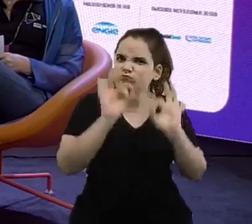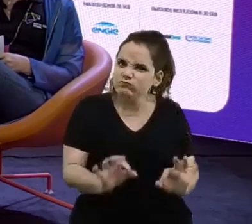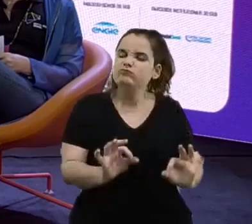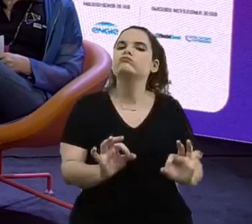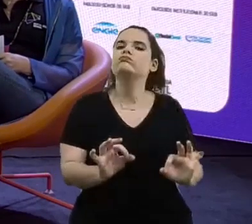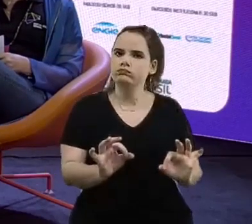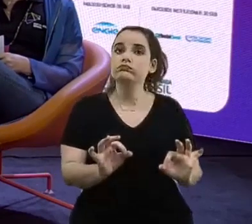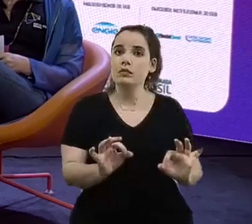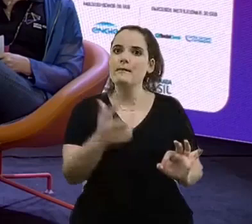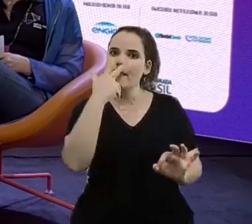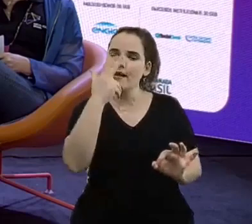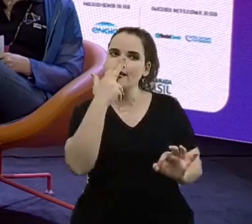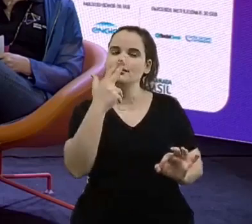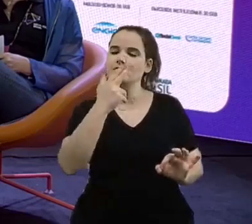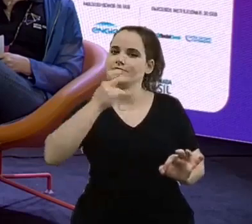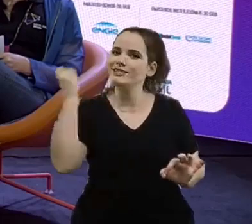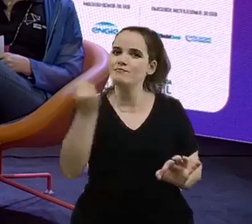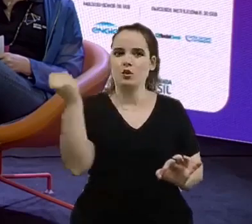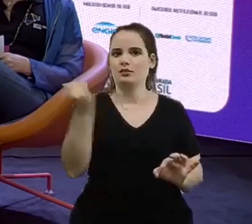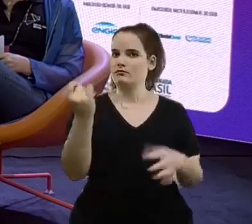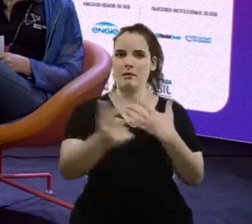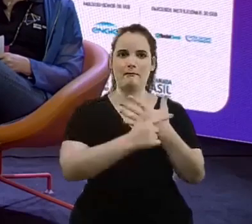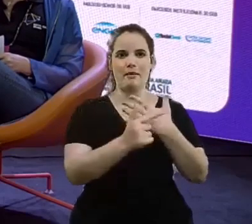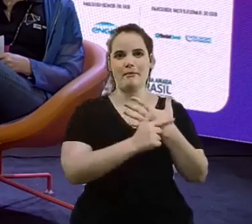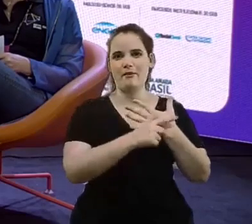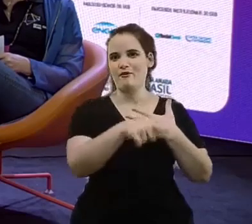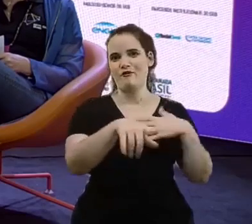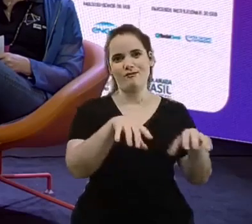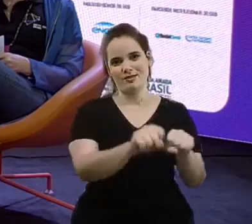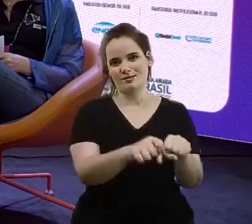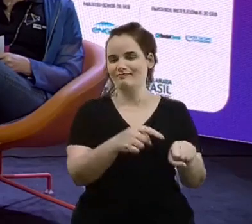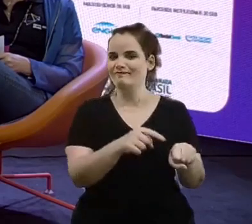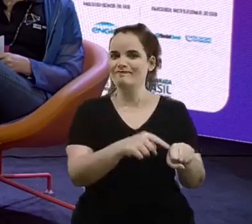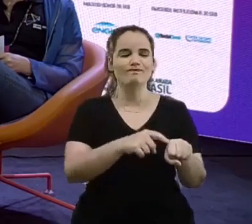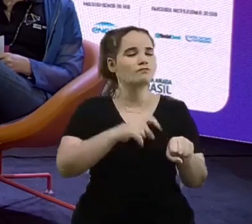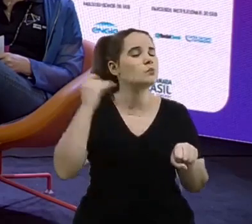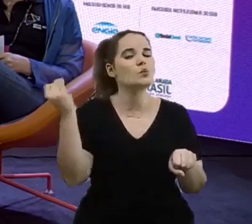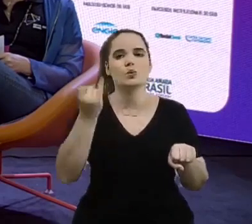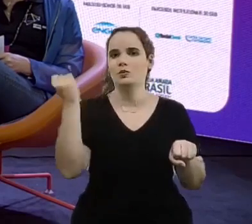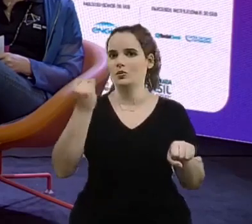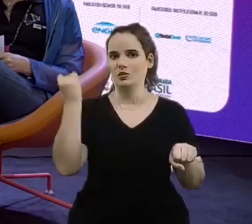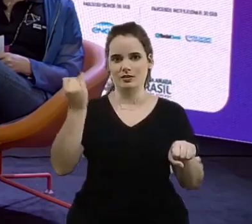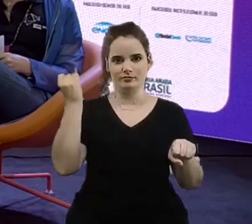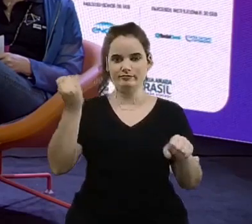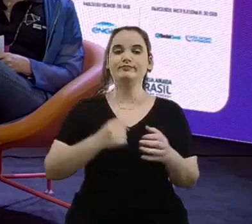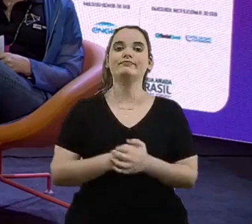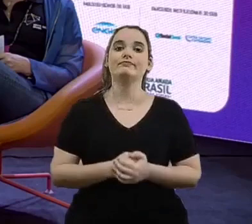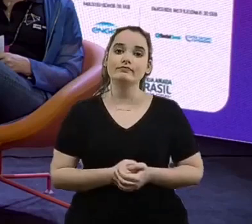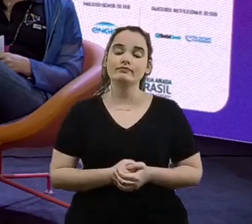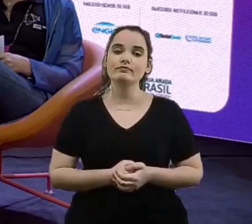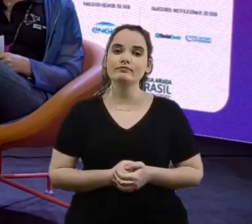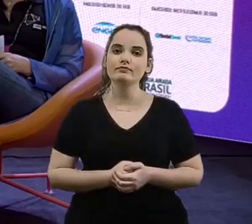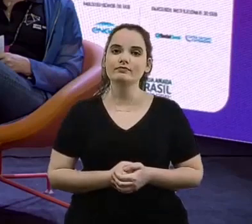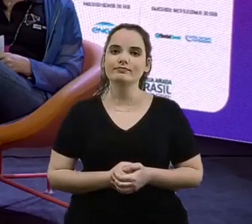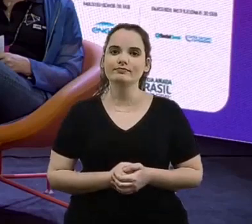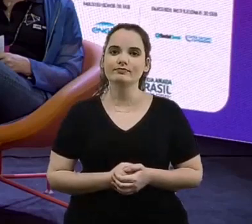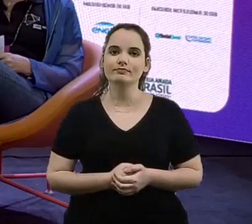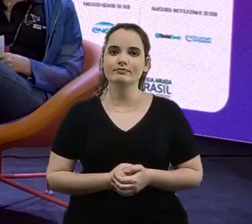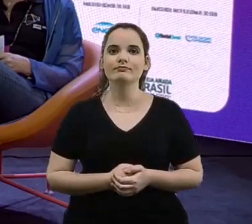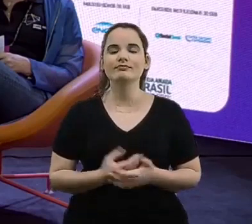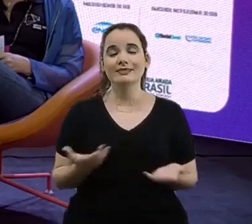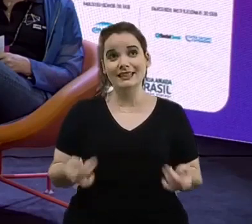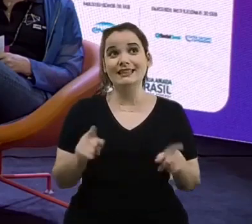nacionais. Achei isso muito bacana. E a questão da visualização está muito bacana, a narrativa. Eu acho que a questão de vocês